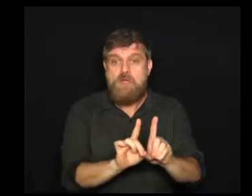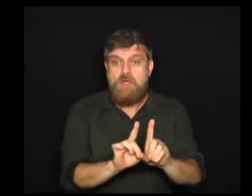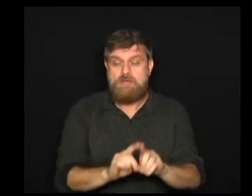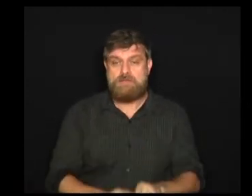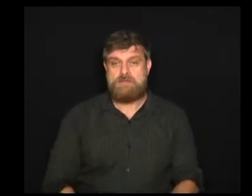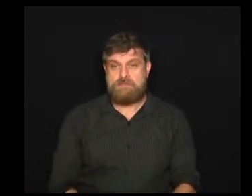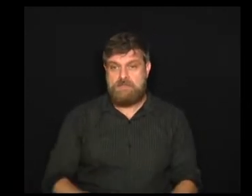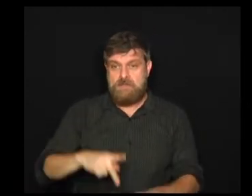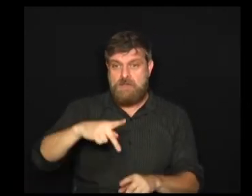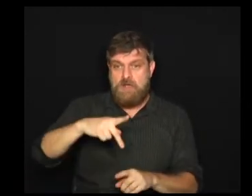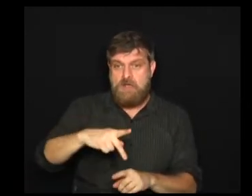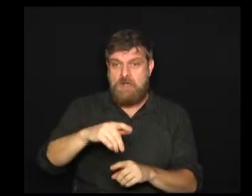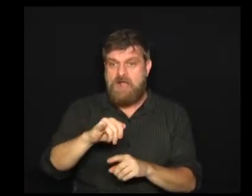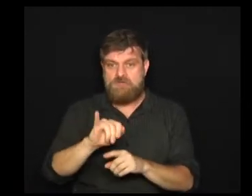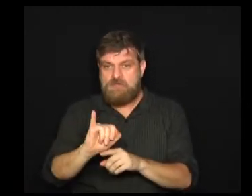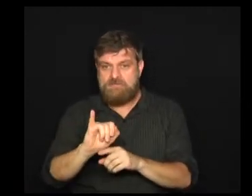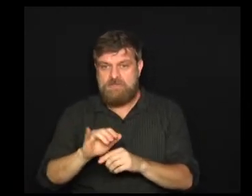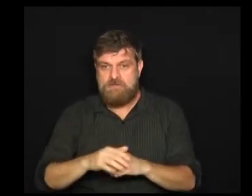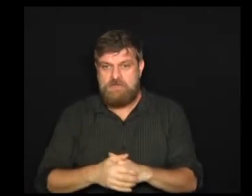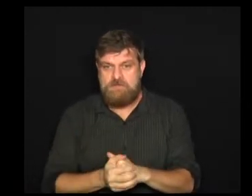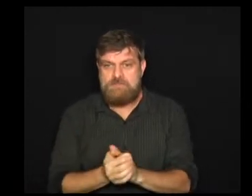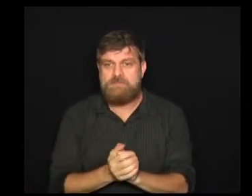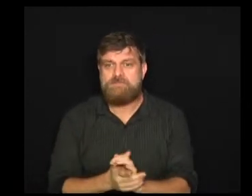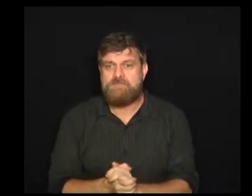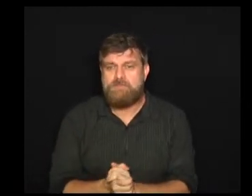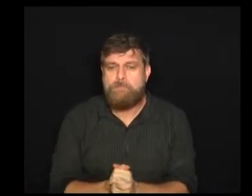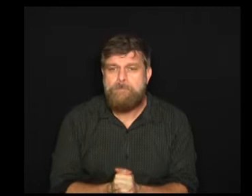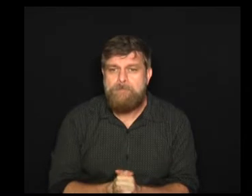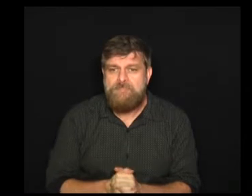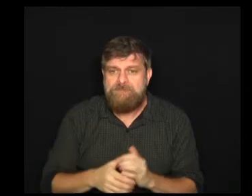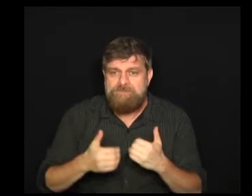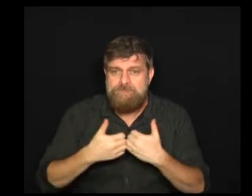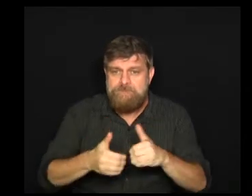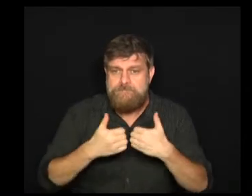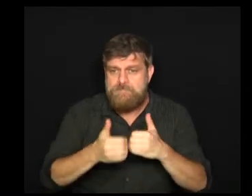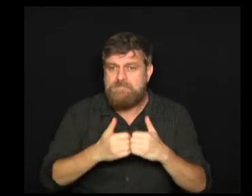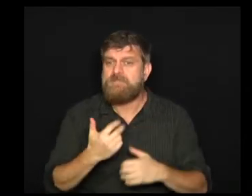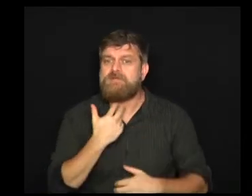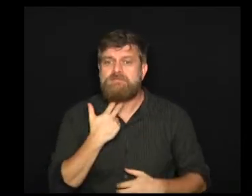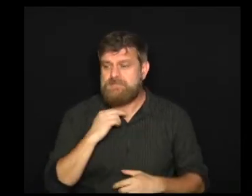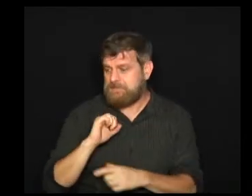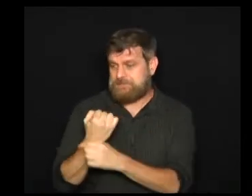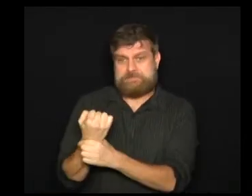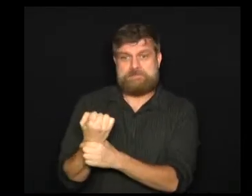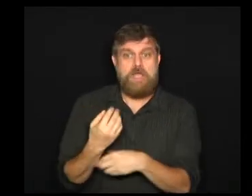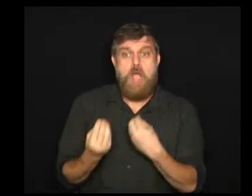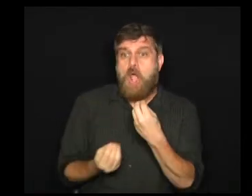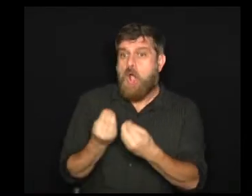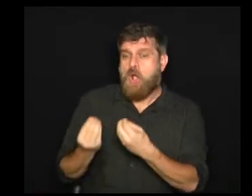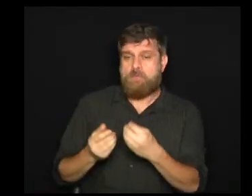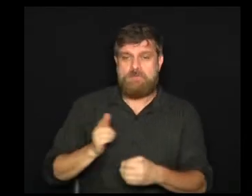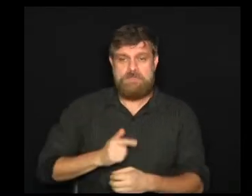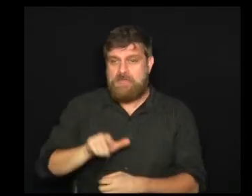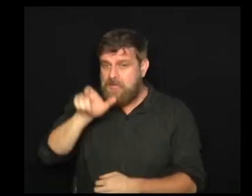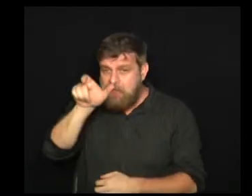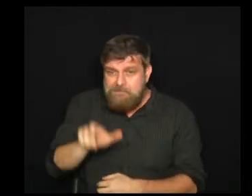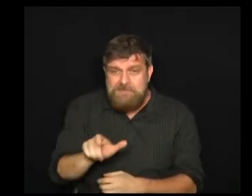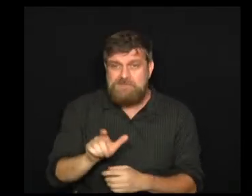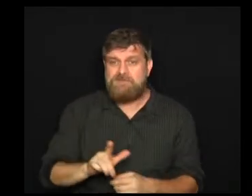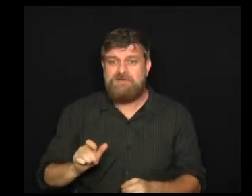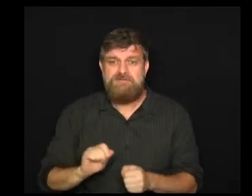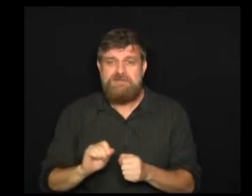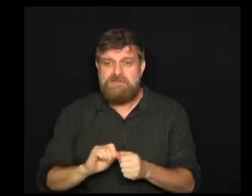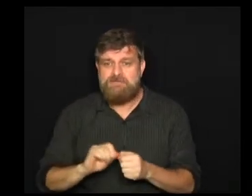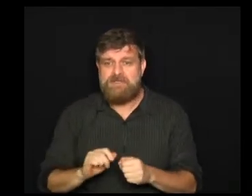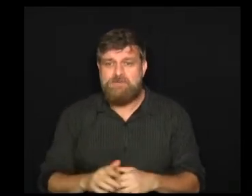Serviço não leva porque não é perfil do Pai Serviço. O ônibus ele não consegue pegar porque não tem segurança. Então essa pessoa, ela não vai, né? Ela vai deixar de